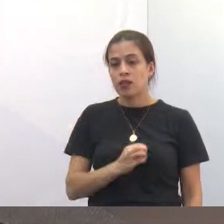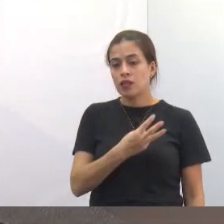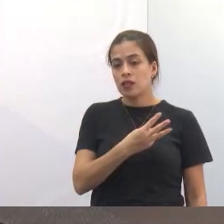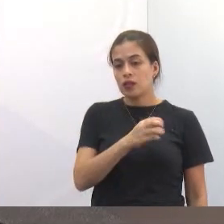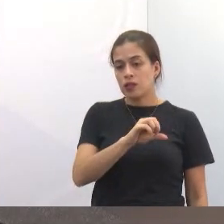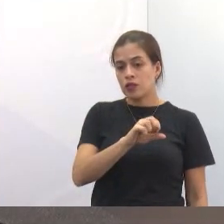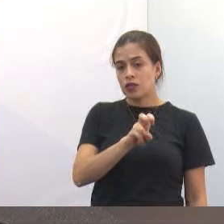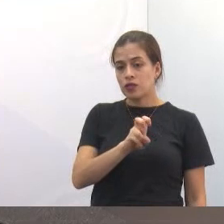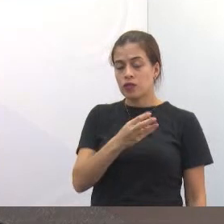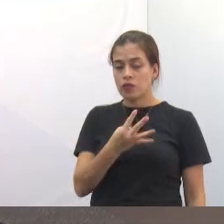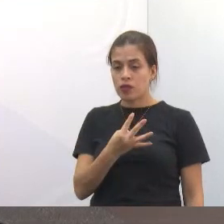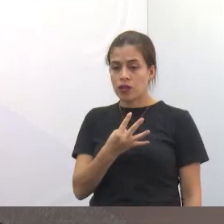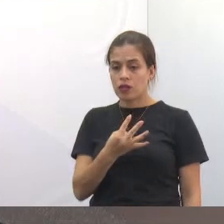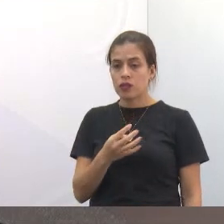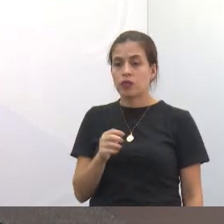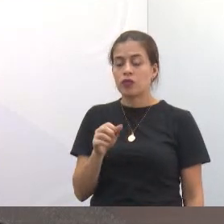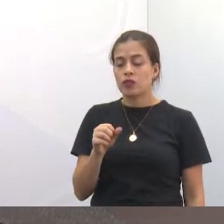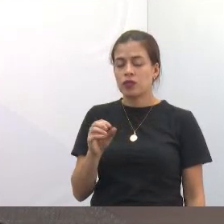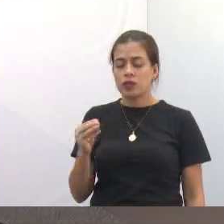0800-725-0330-3954-0300 e e-mail